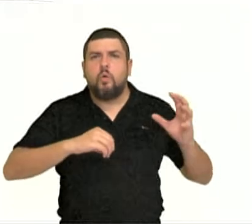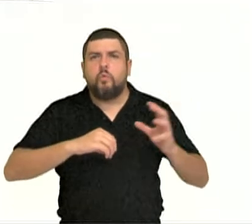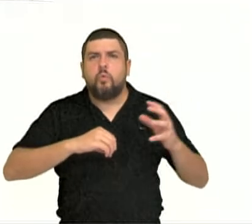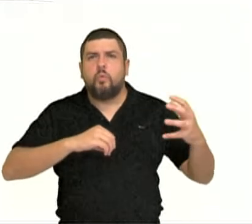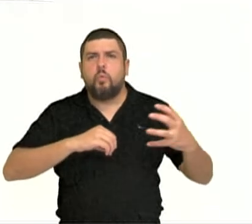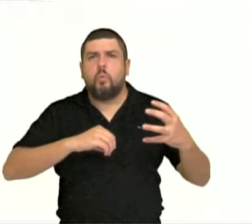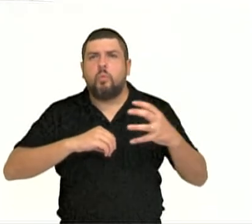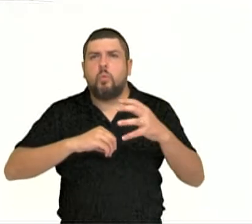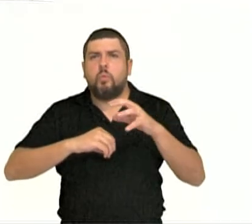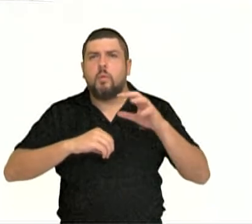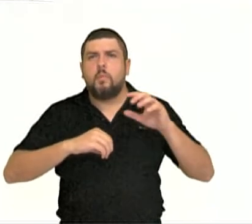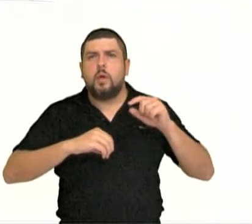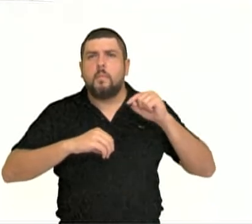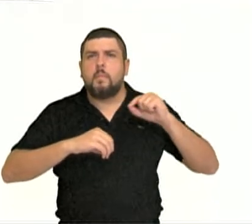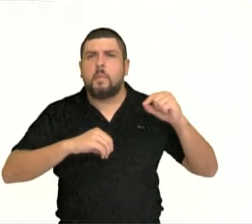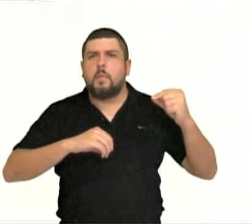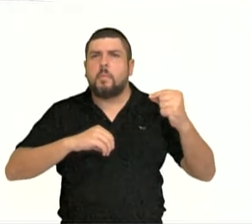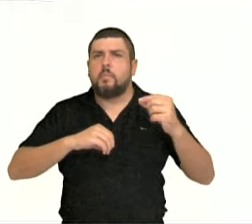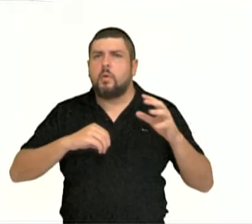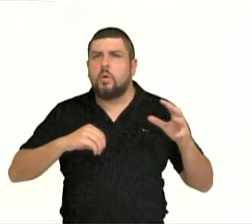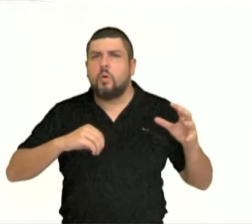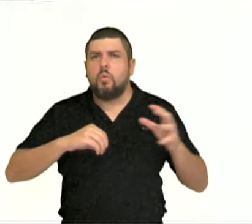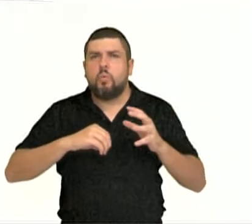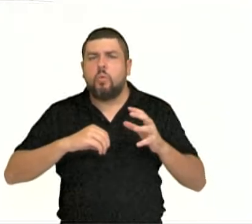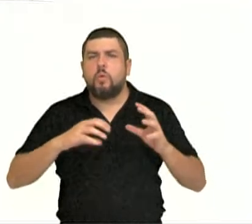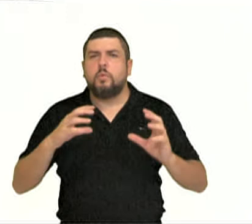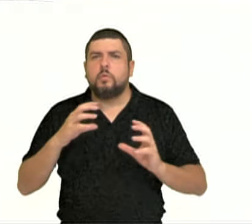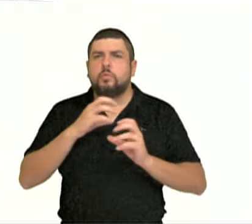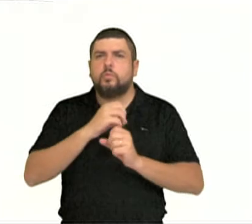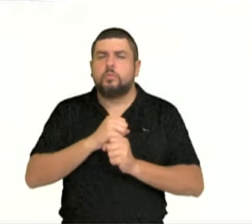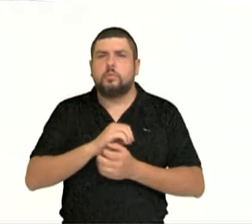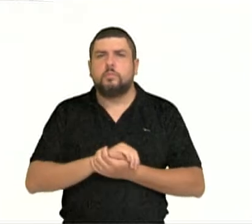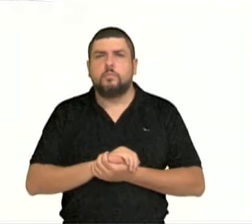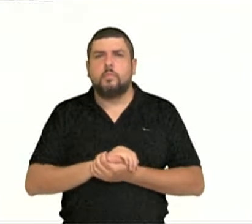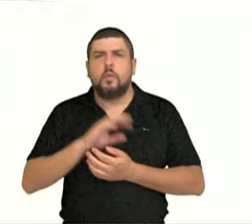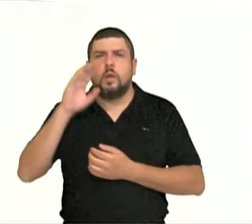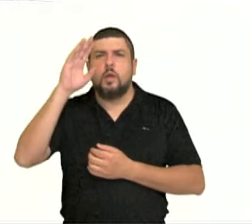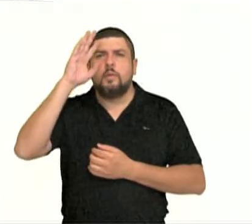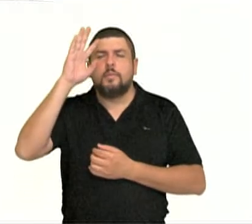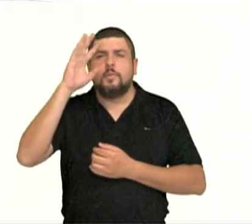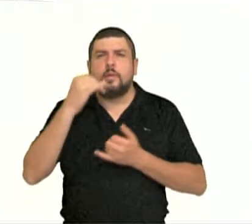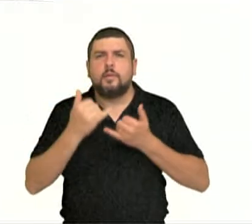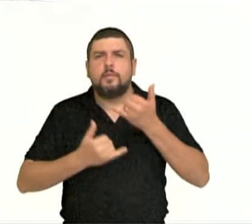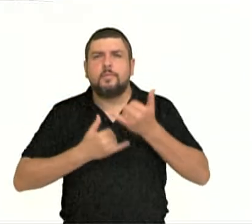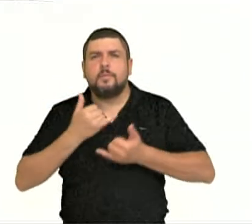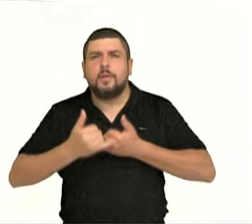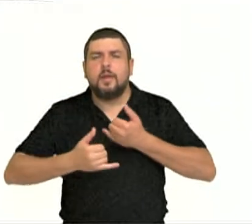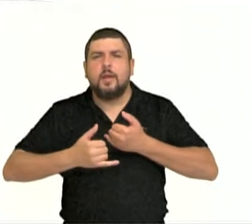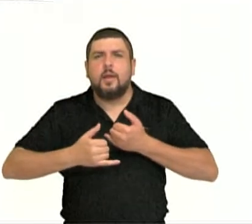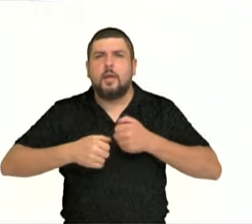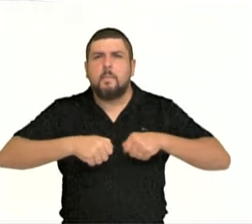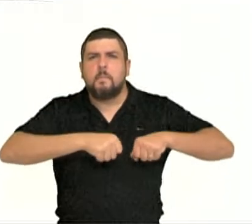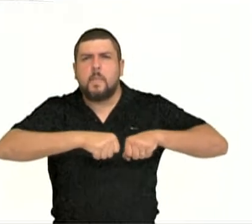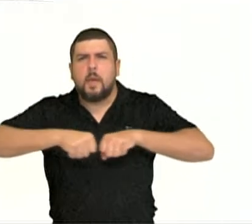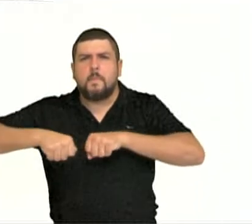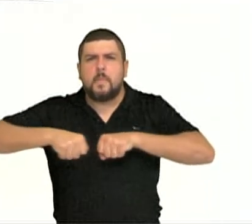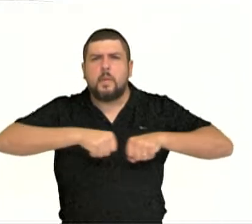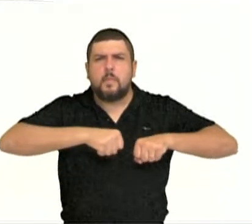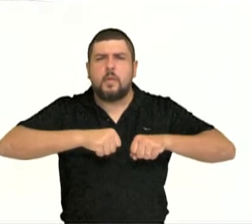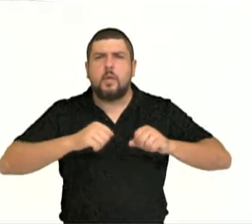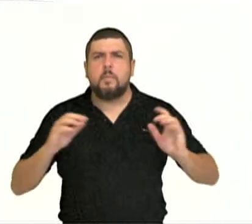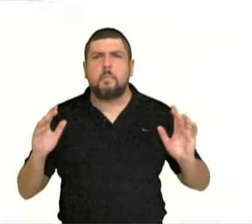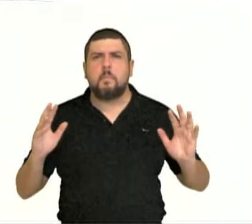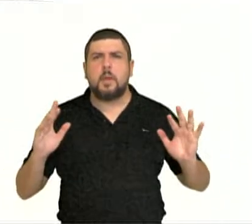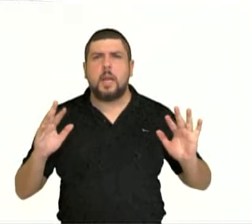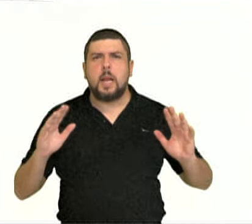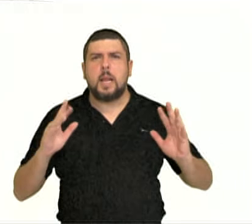ter uma direção e sentido. É mais ou menos como você imaginar um cabo de guerra, certo? Um cabo de guerra em que, nessa parte